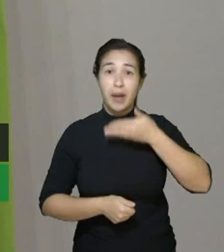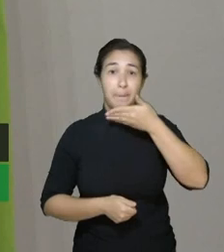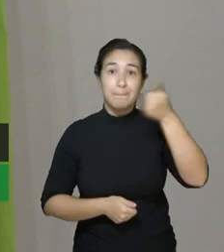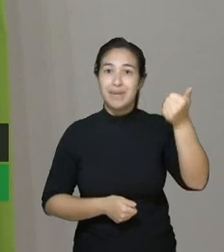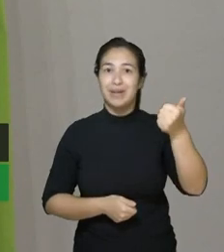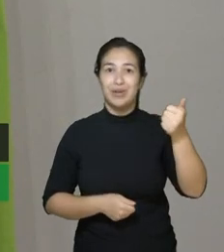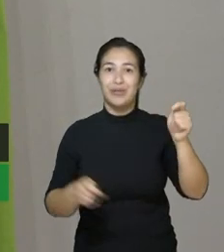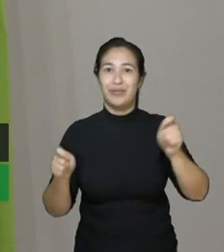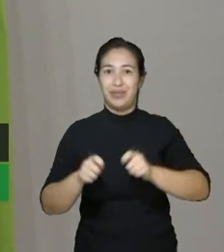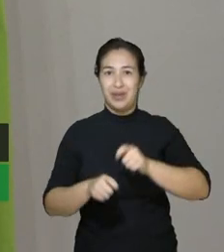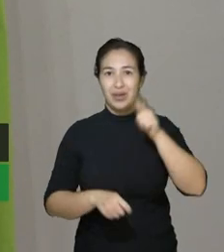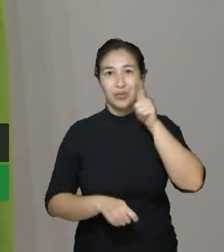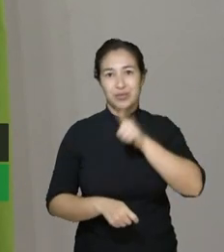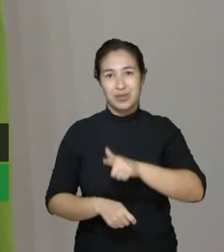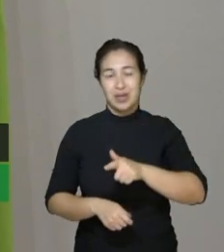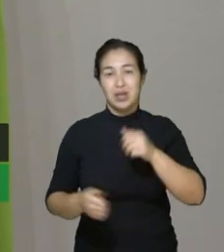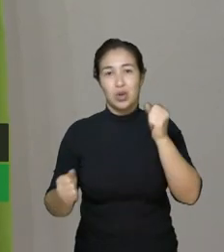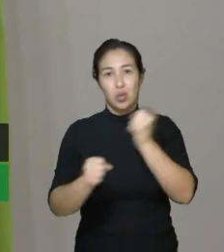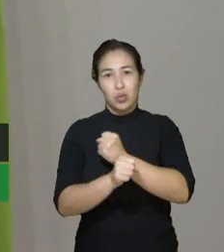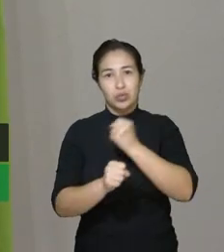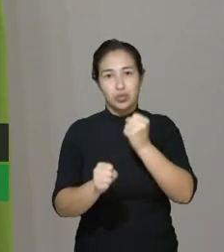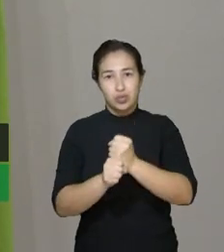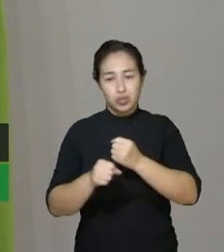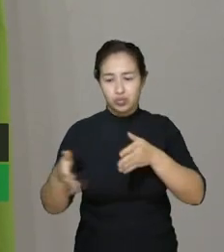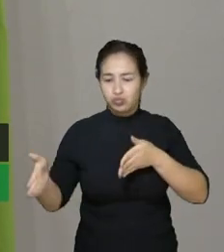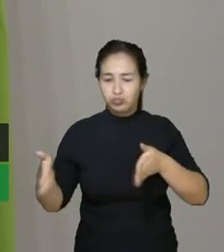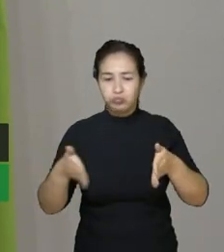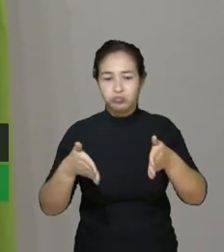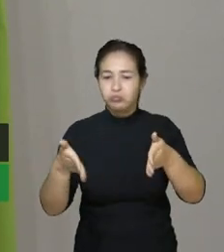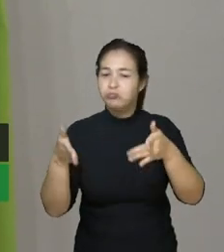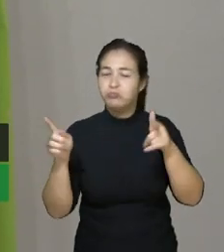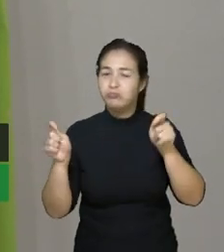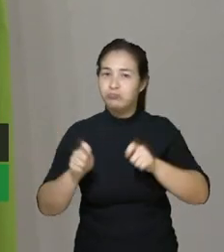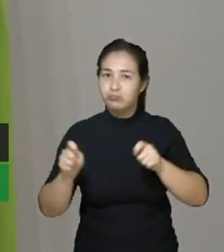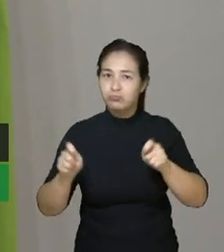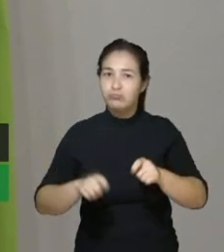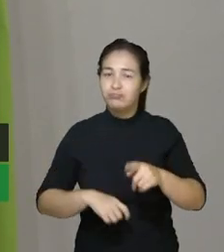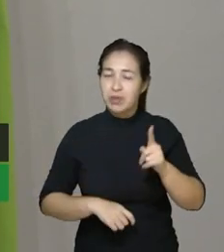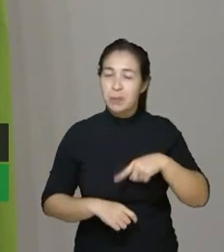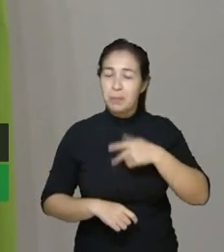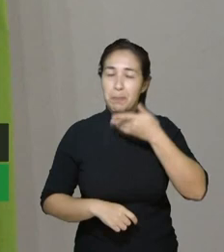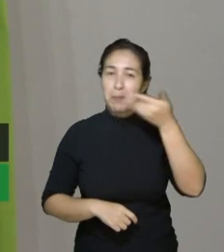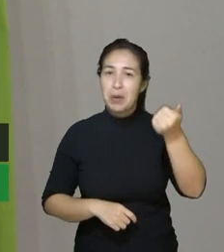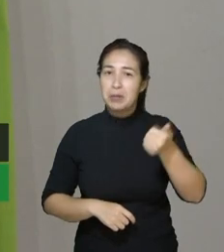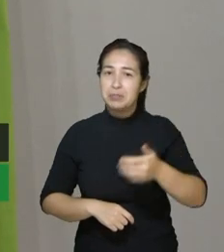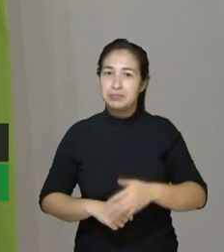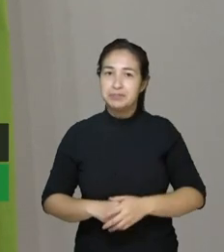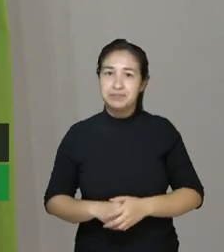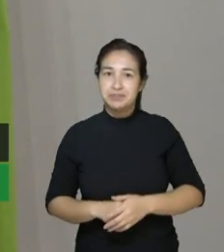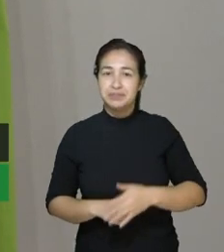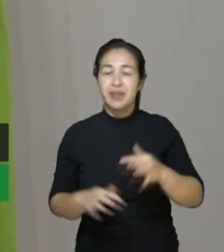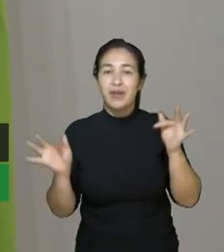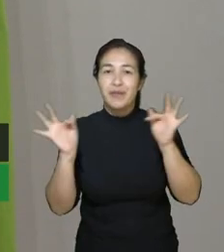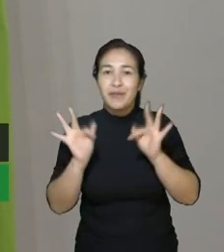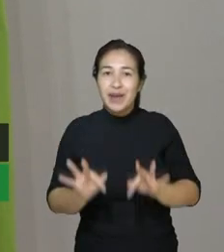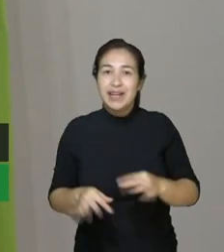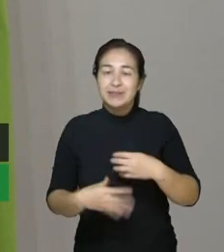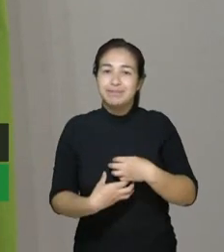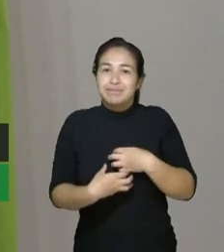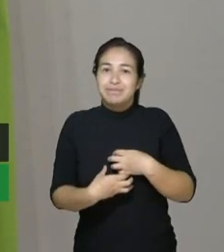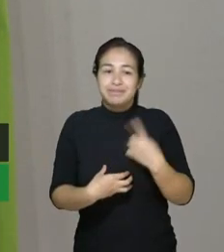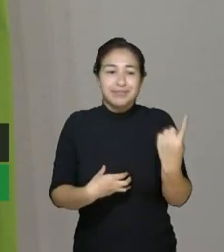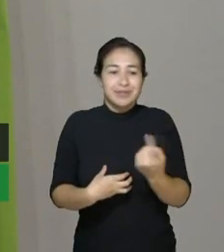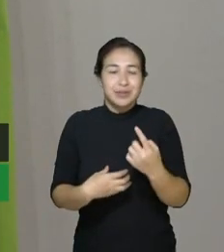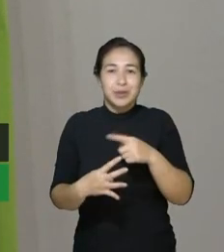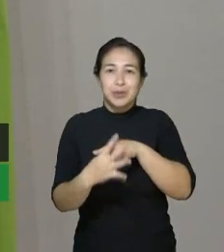Trabalhar construindo caminhos sempre, na minha opinião, é o melhor caminho. E eu fico muito feliz porque nós quatro